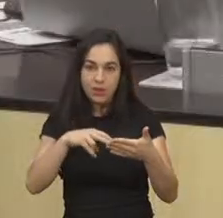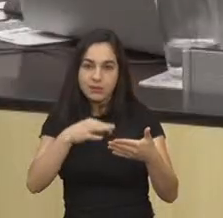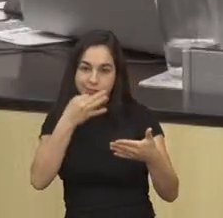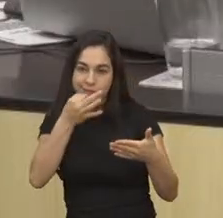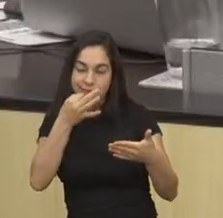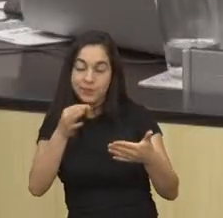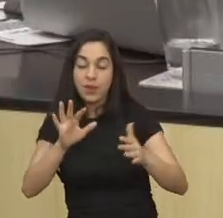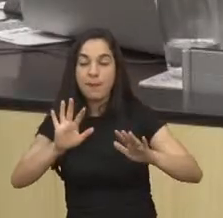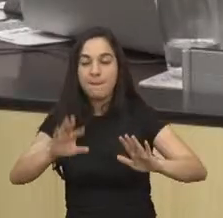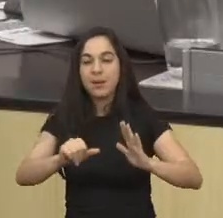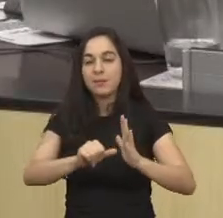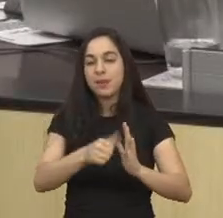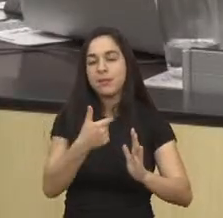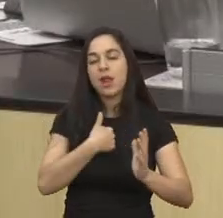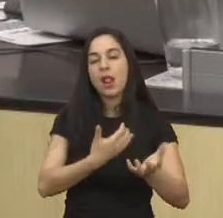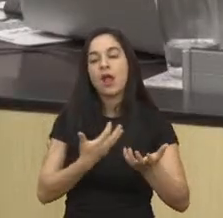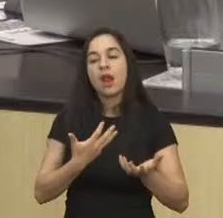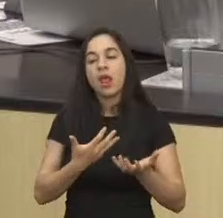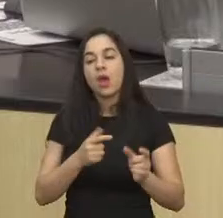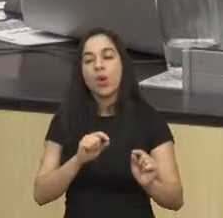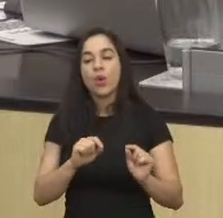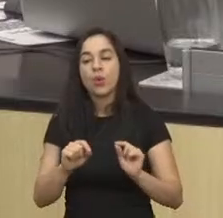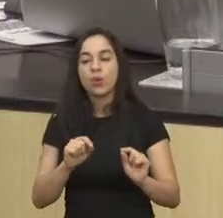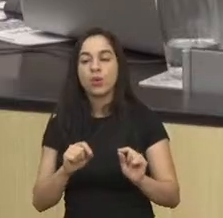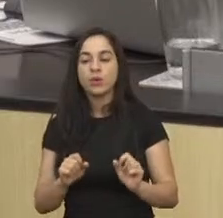Mas, primeiramente, eu gostaria aqui de